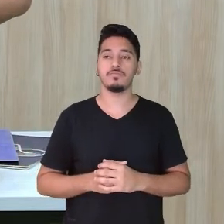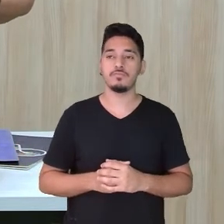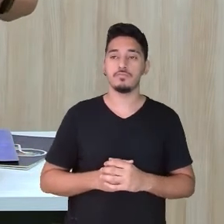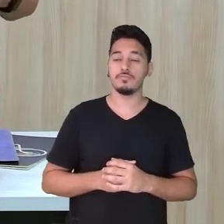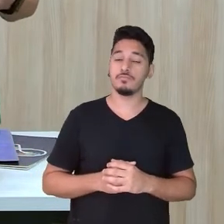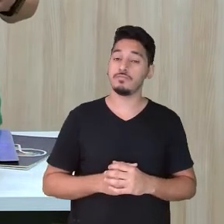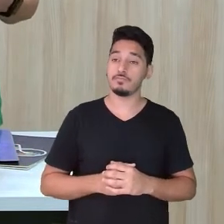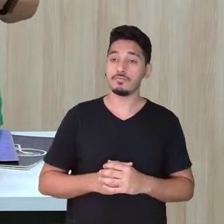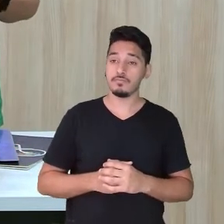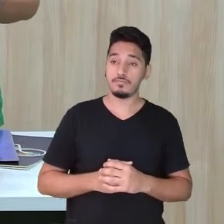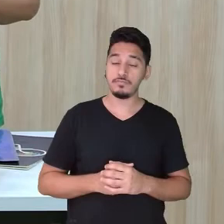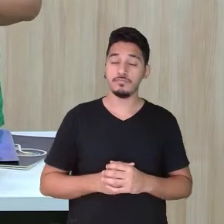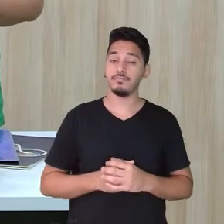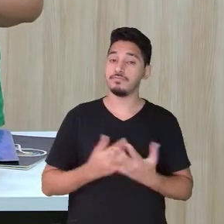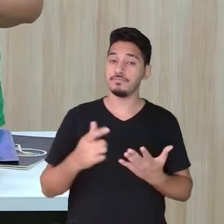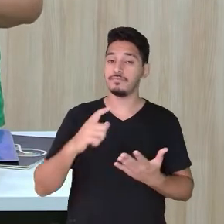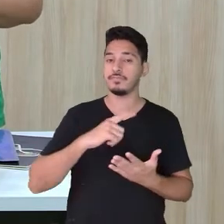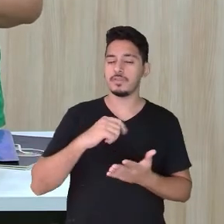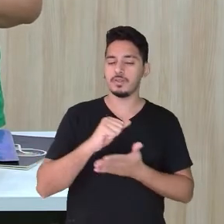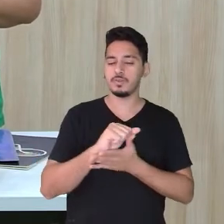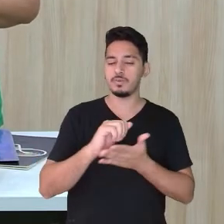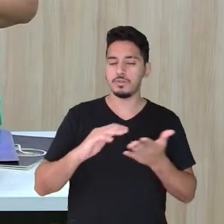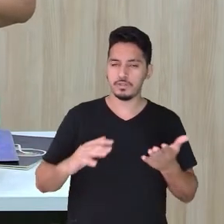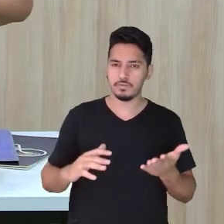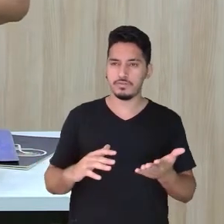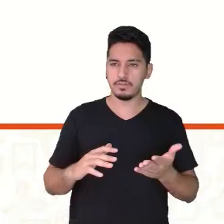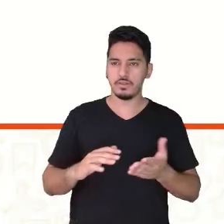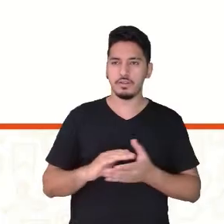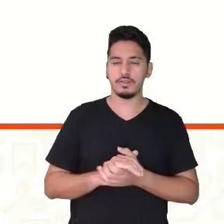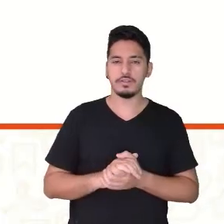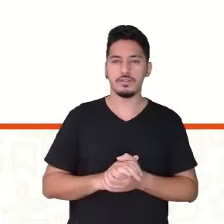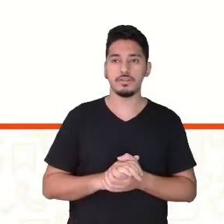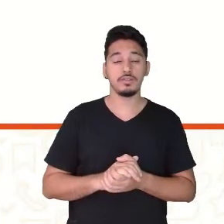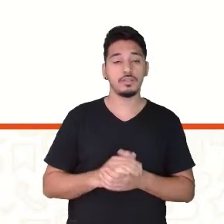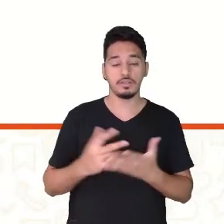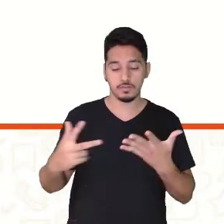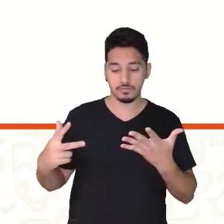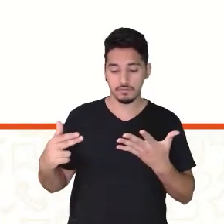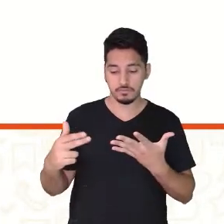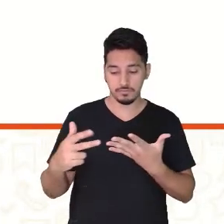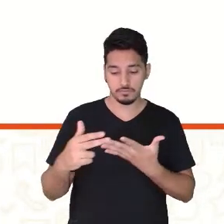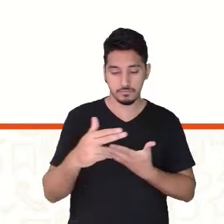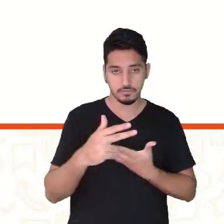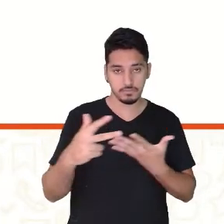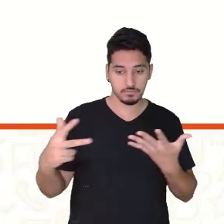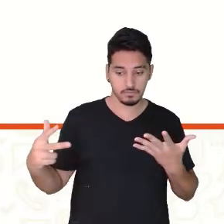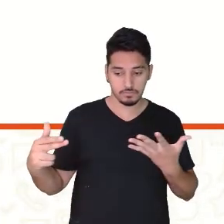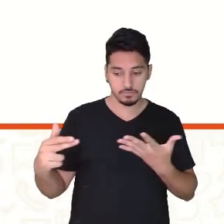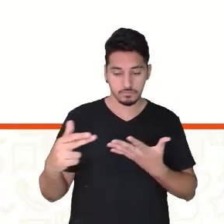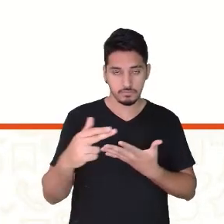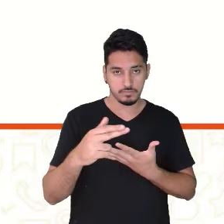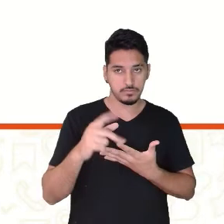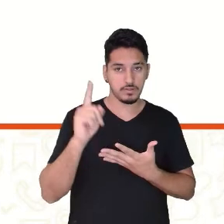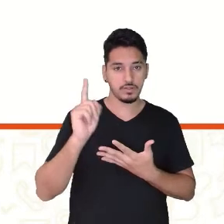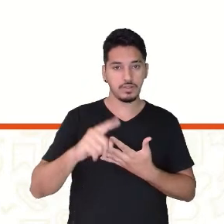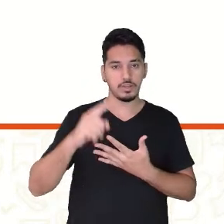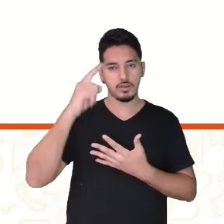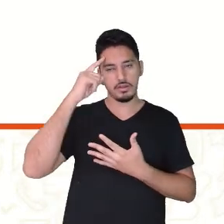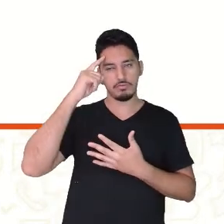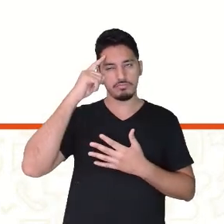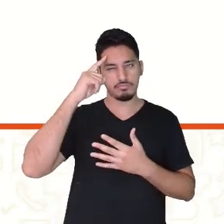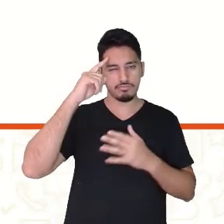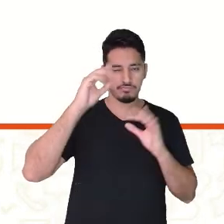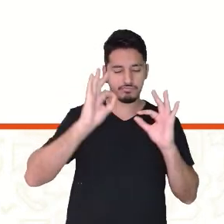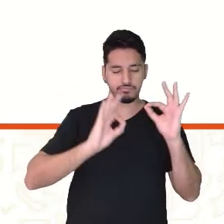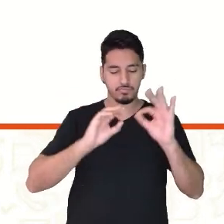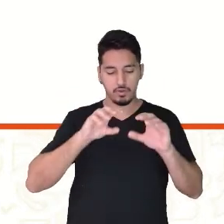E aí nós temos uma atividade de recorte, não é? De quebra-cabeça. Perceba